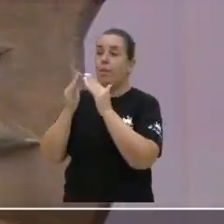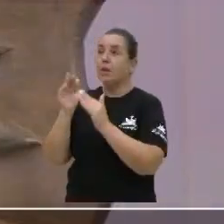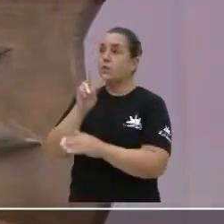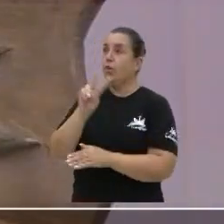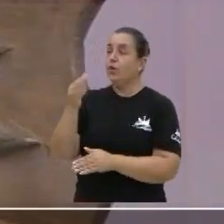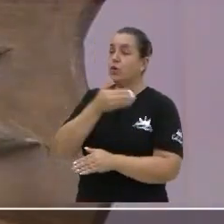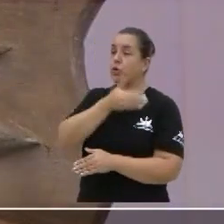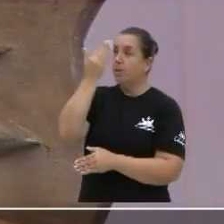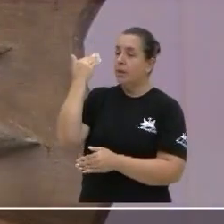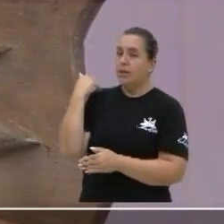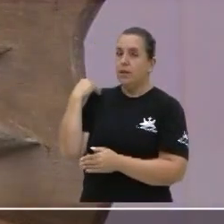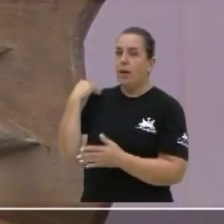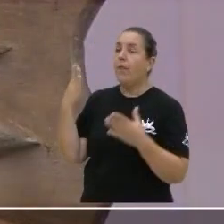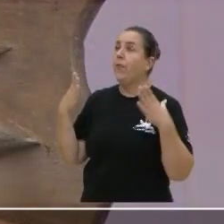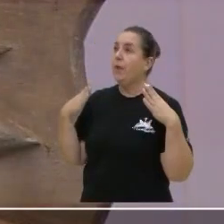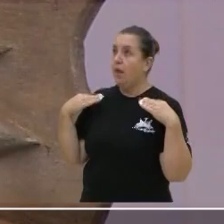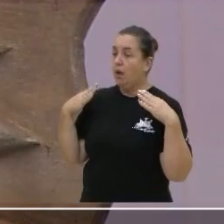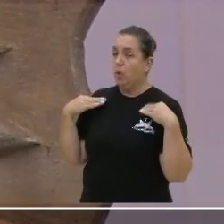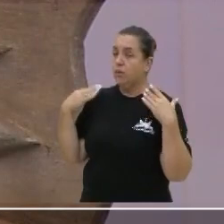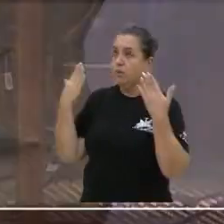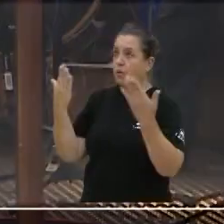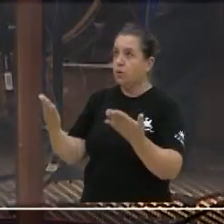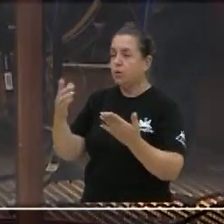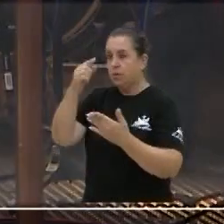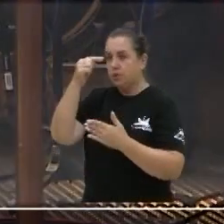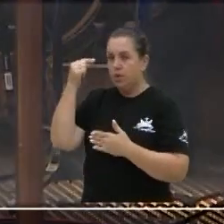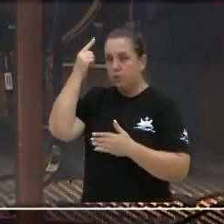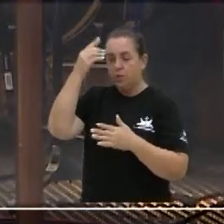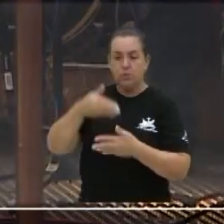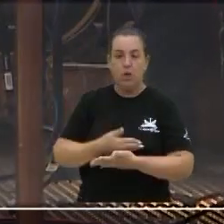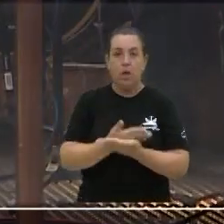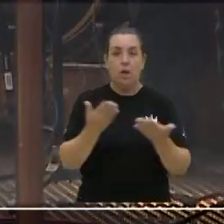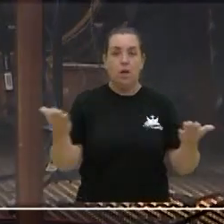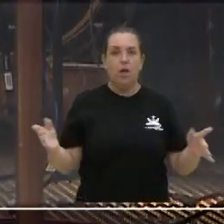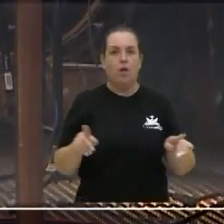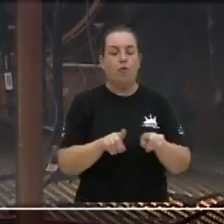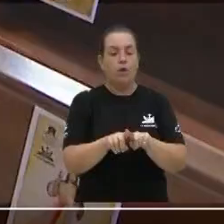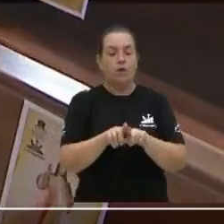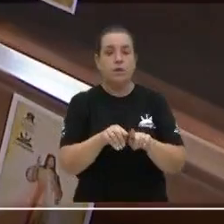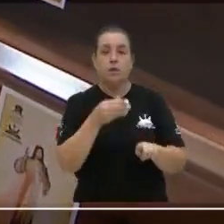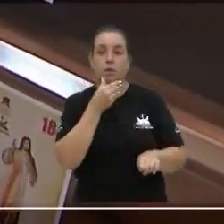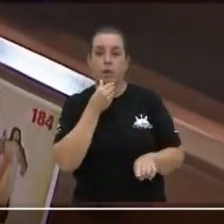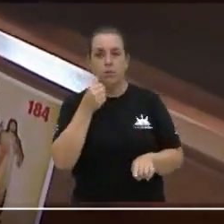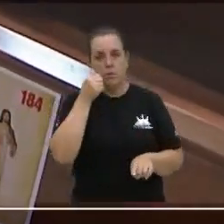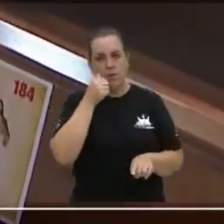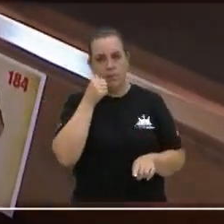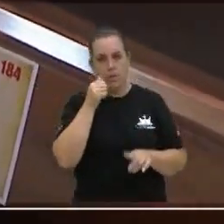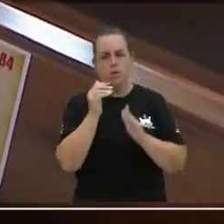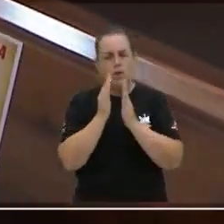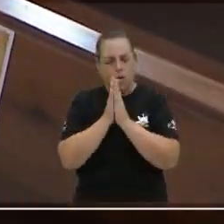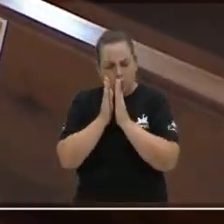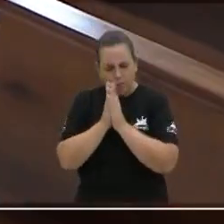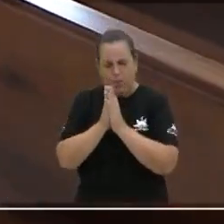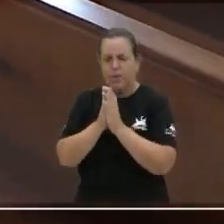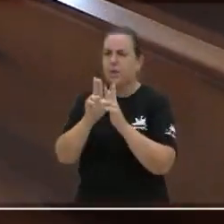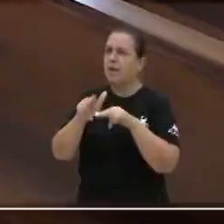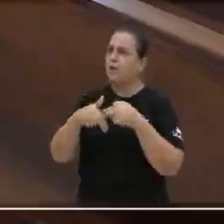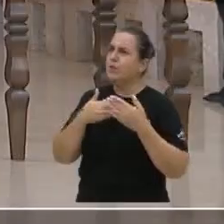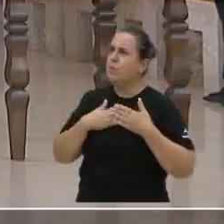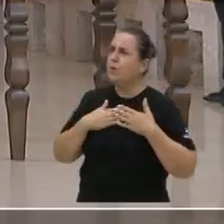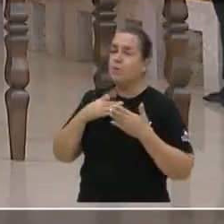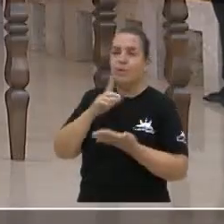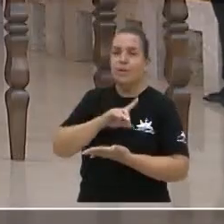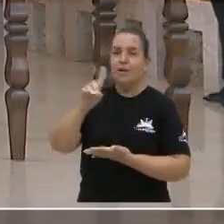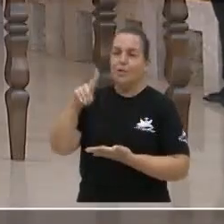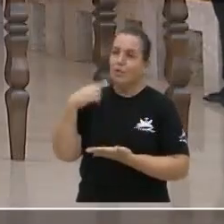E peço à Virgem Maria, aos anjos e santos e a vós, irmãos e irmãs, que